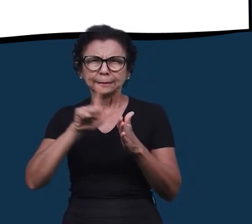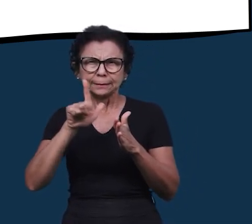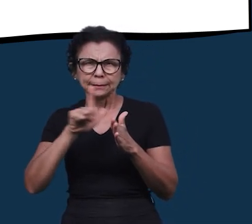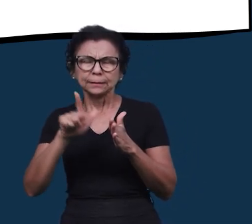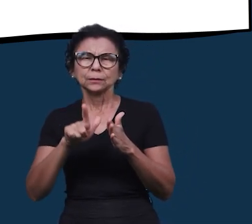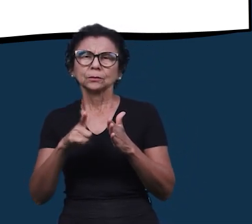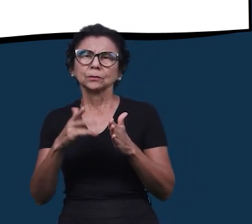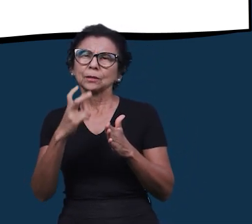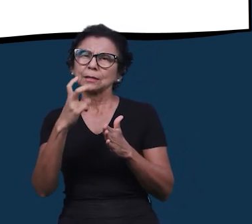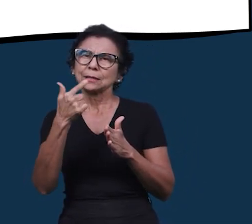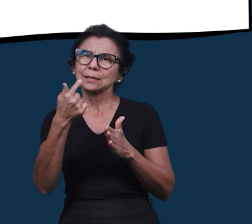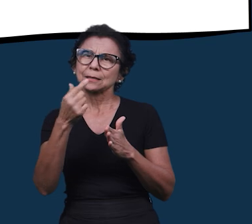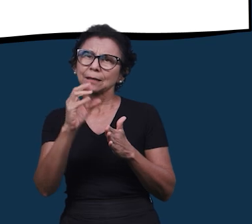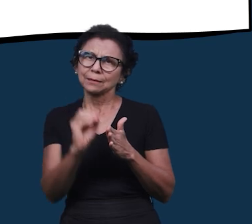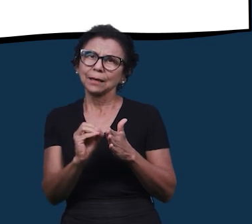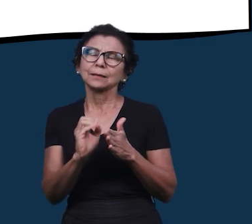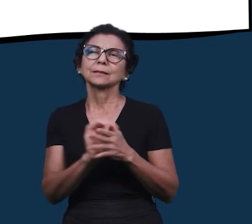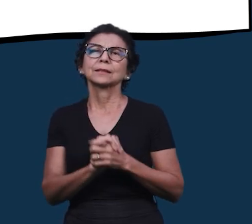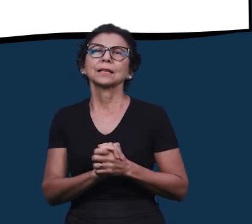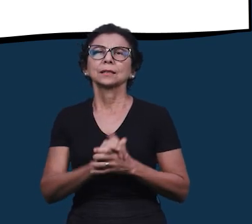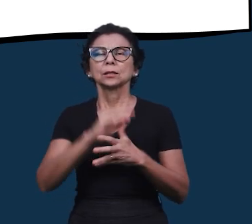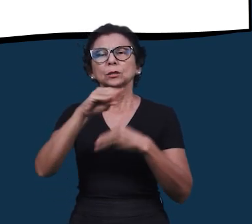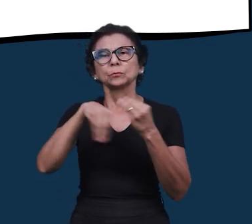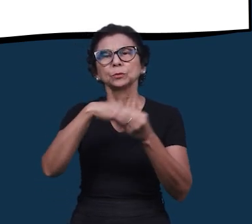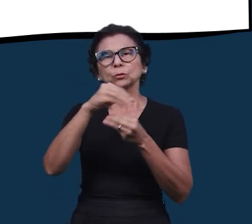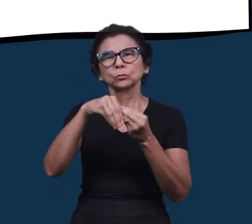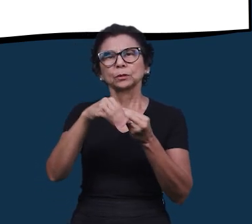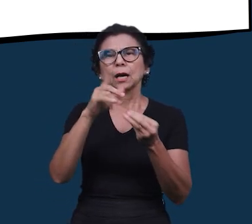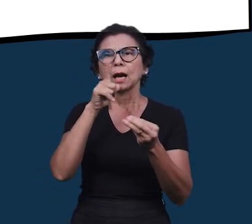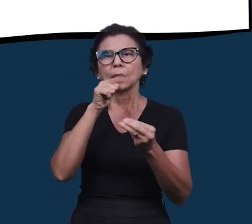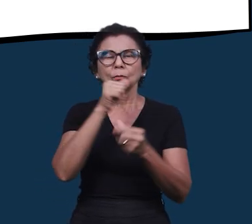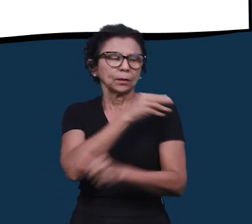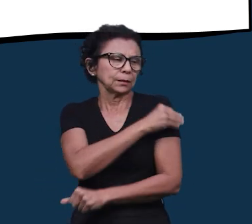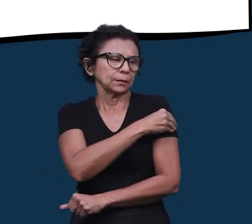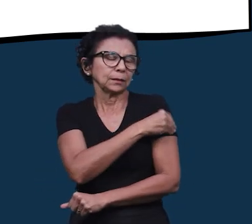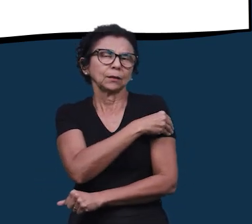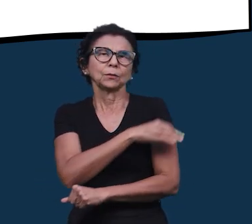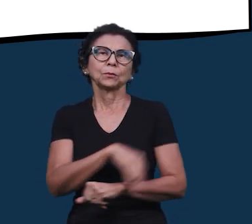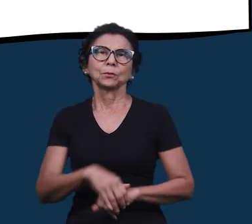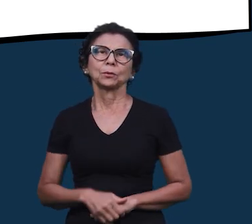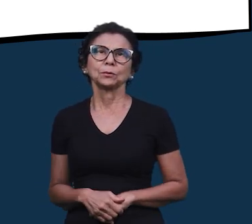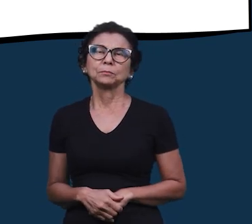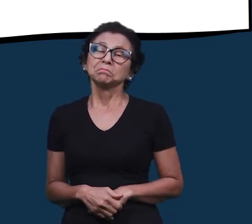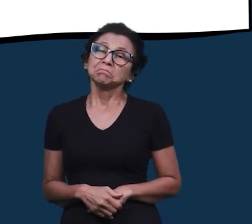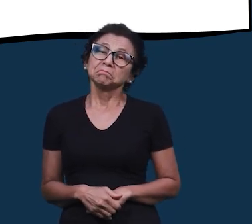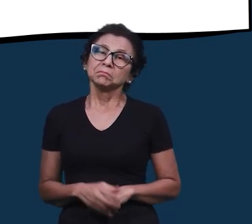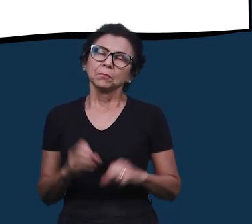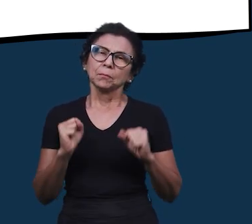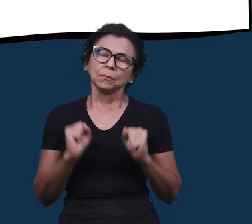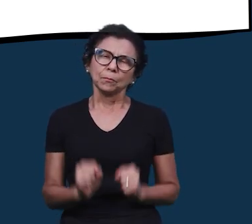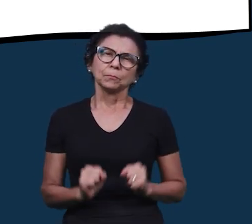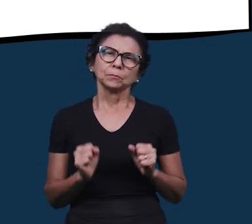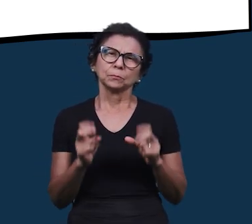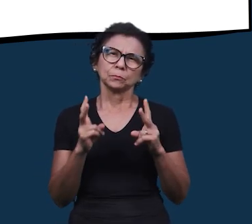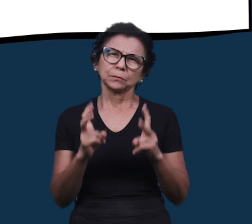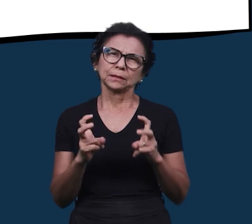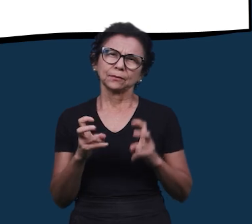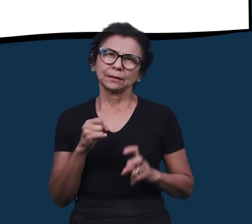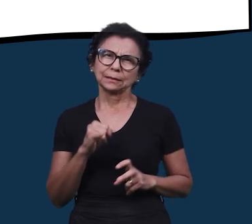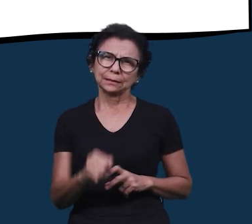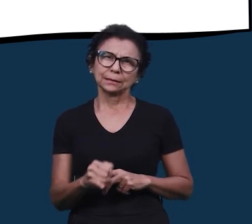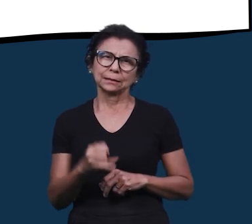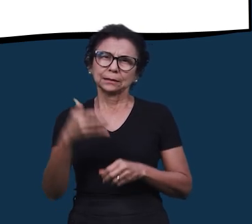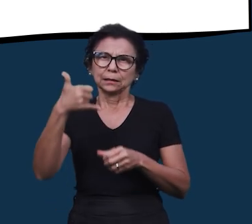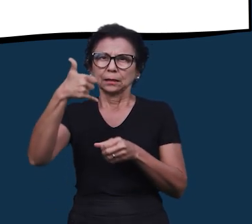ser 70, em que eu tenho a mistura de água e álcool. E aí, então, eu posso verificar se essa